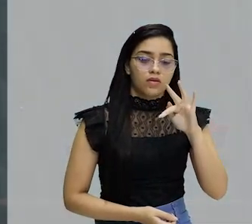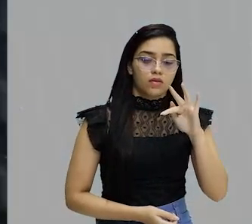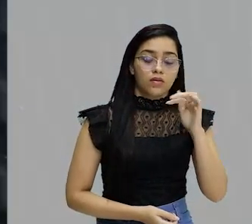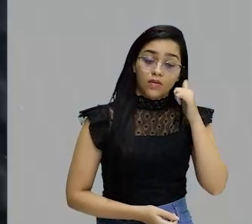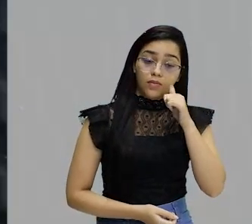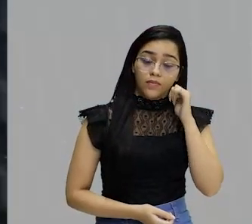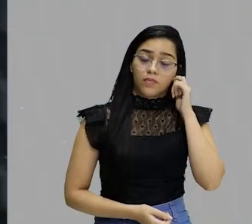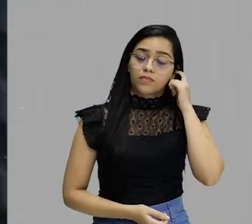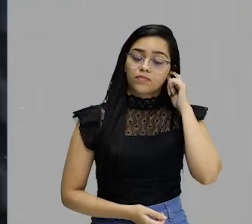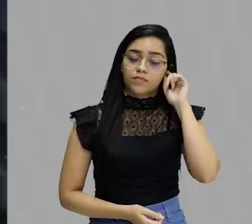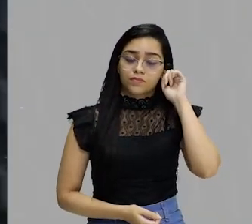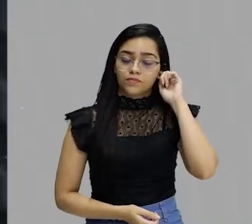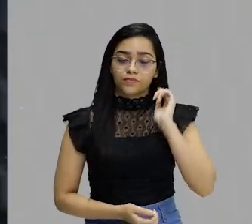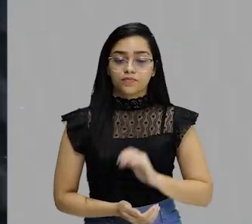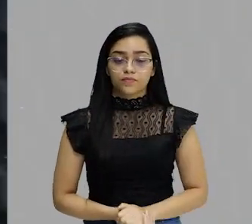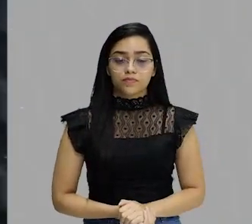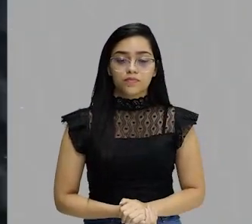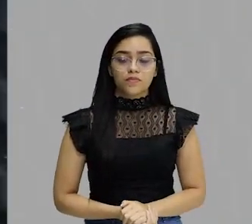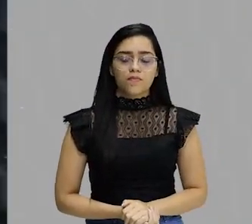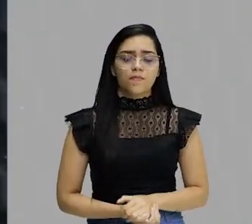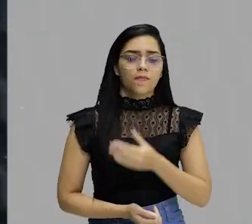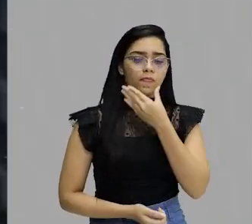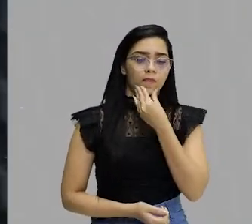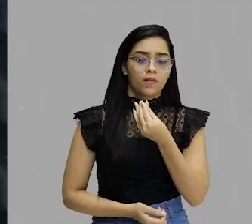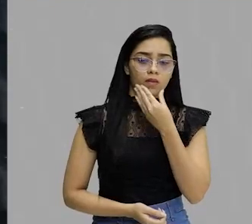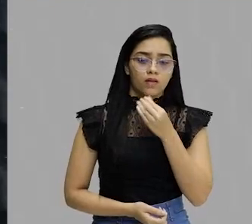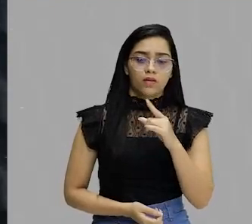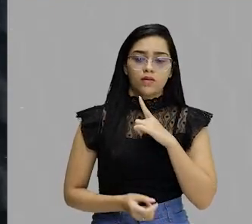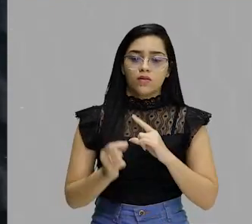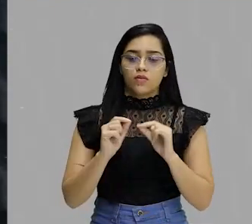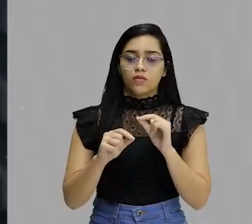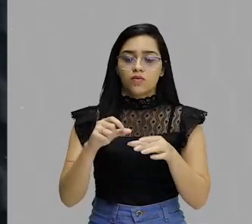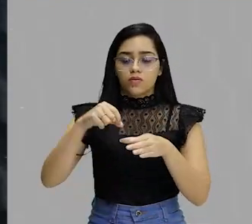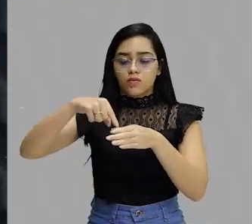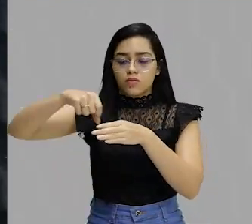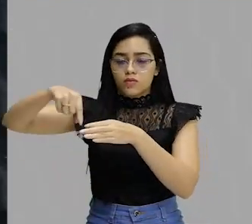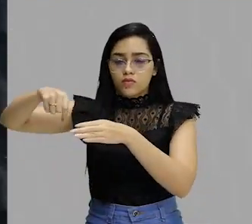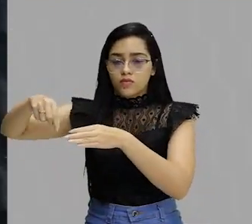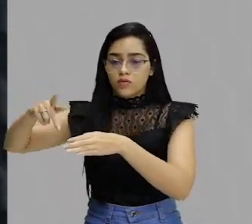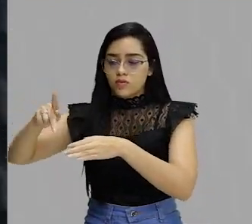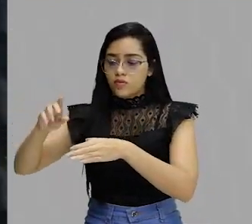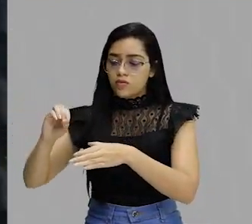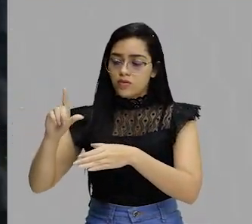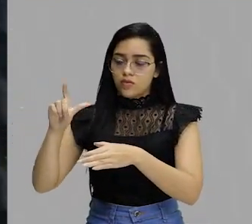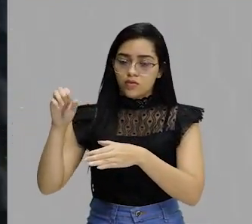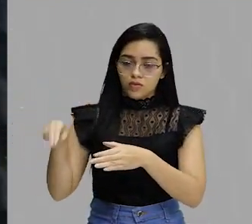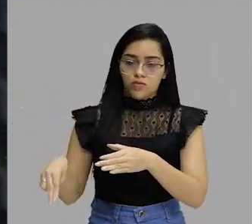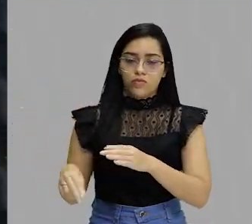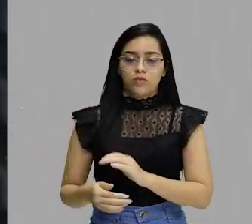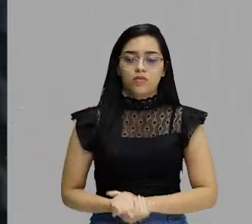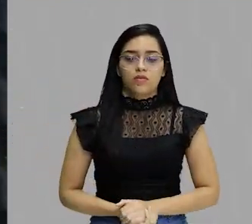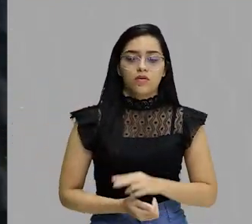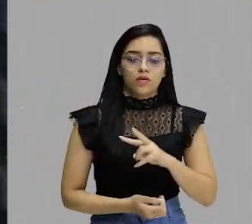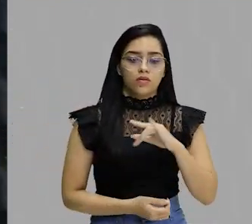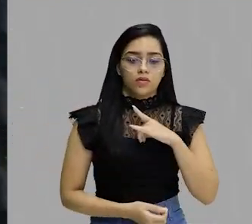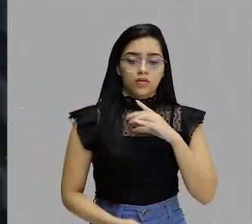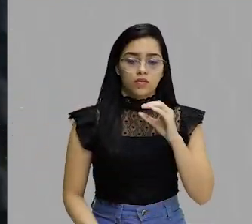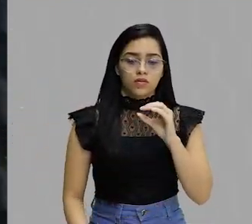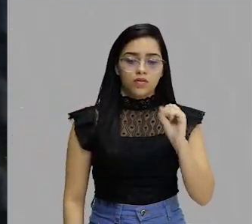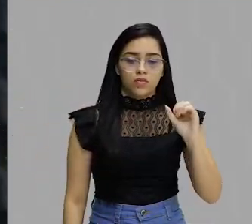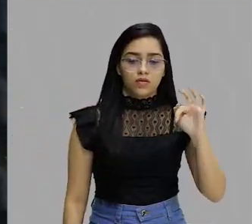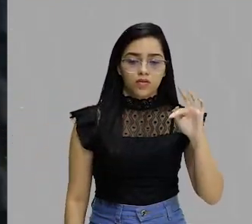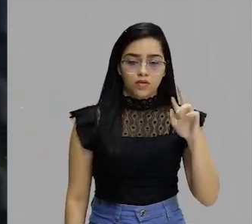pinha feminina. A pinha masculina vai produzir grãos de pólen. A pinha feminina tem